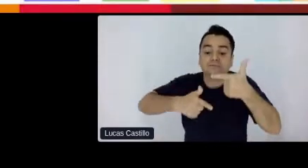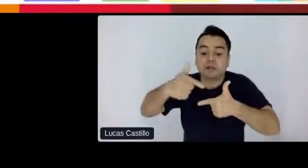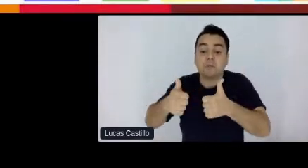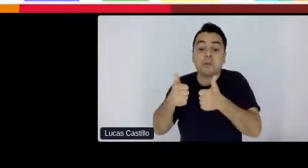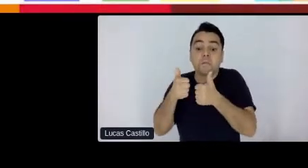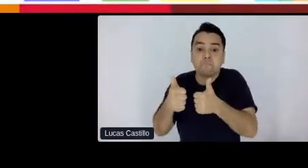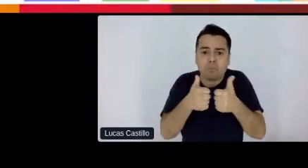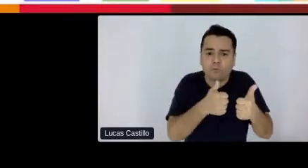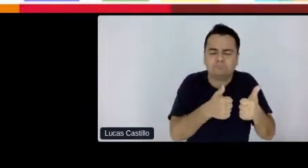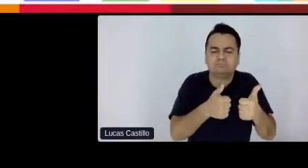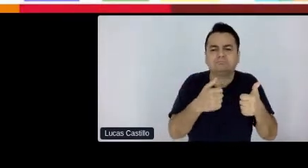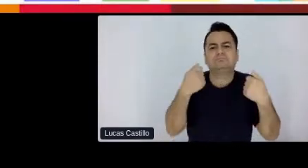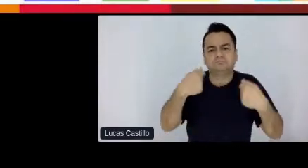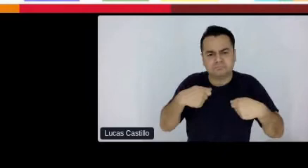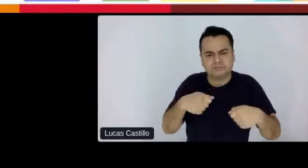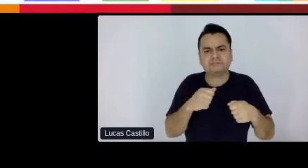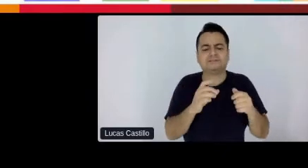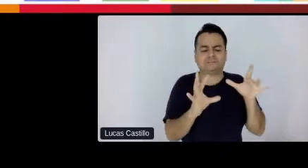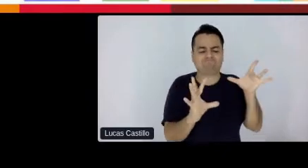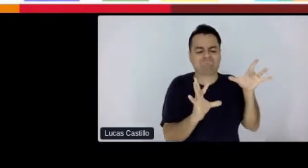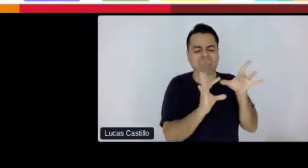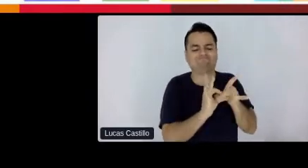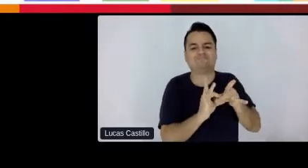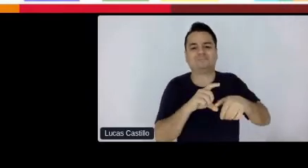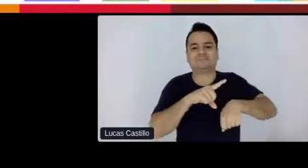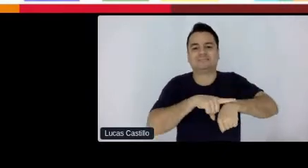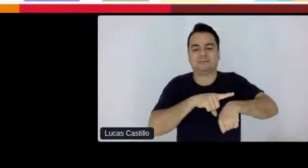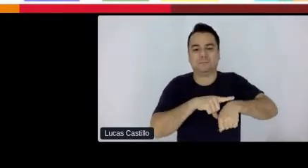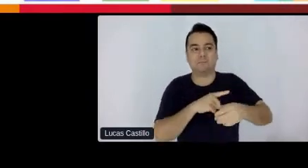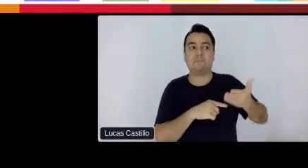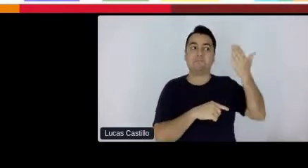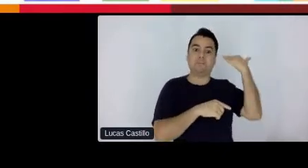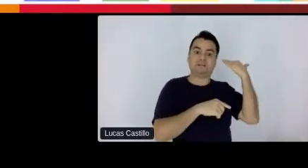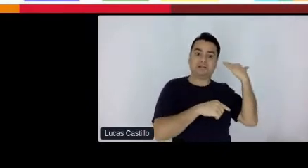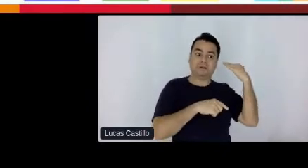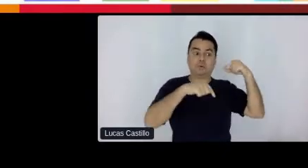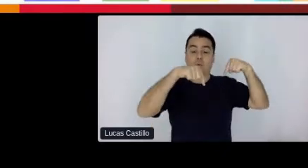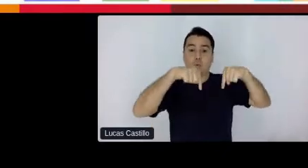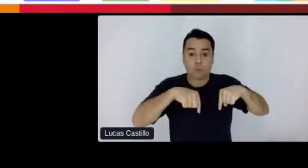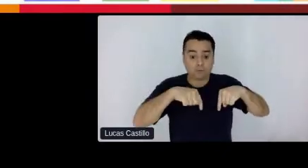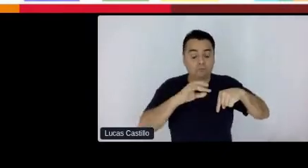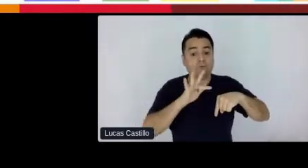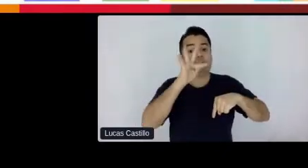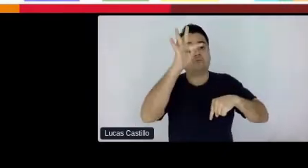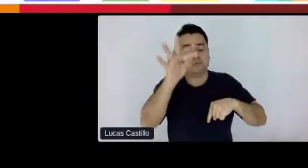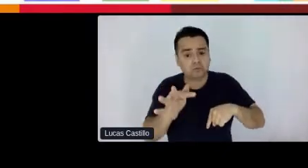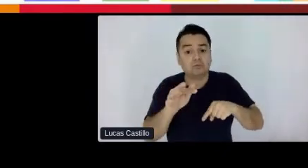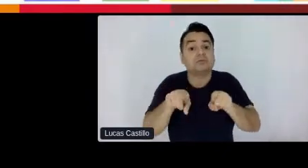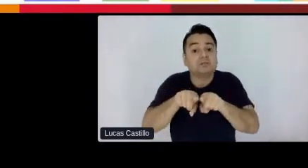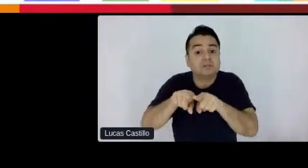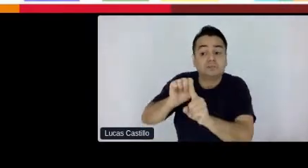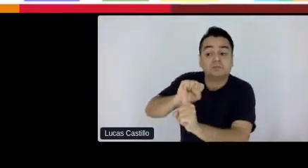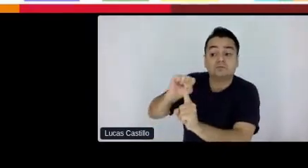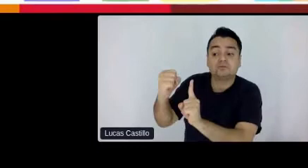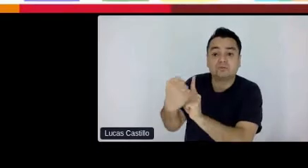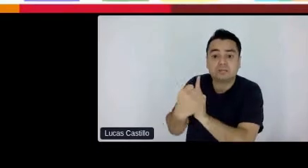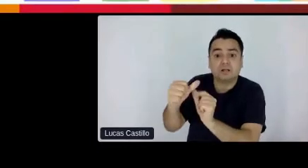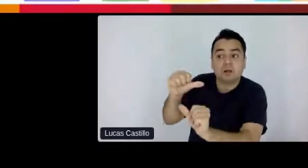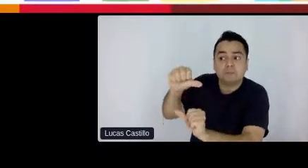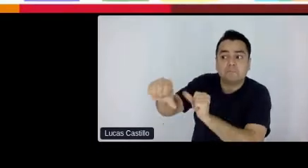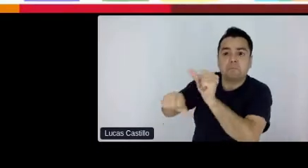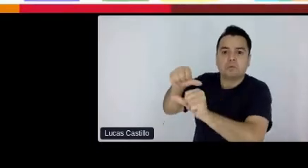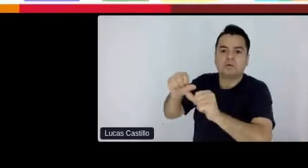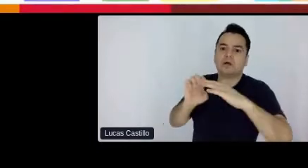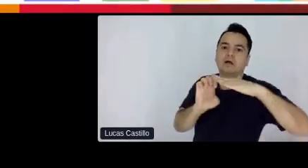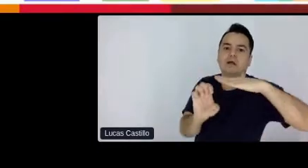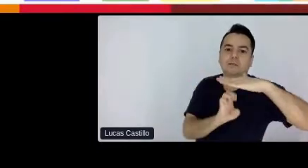com o seu próprio tempo, com o presente, com as percepções, com os anseios, com as demandas legítimas da sociedade em que está inserida. E uma